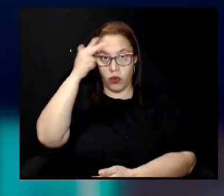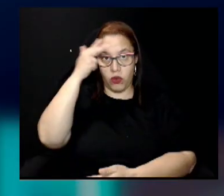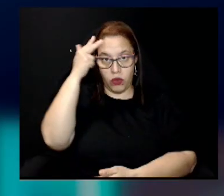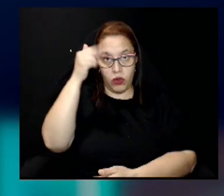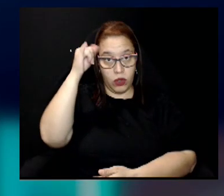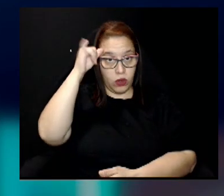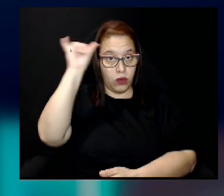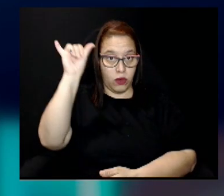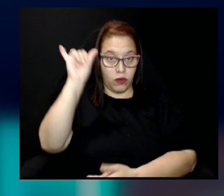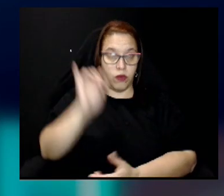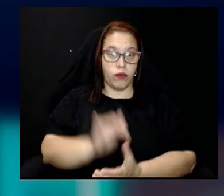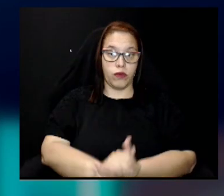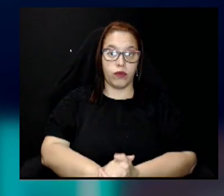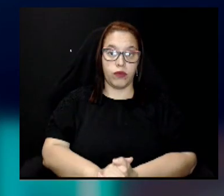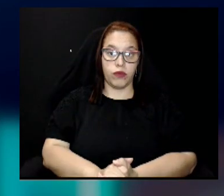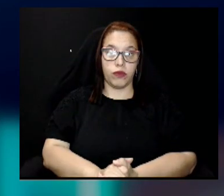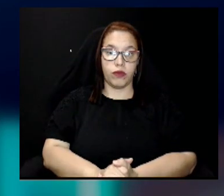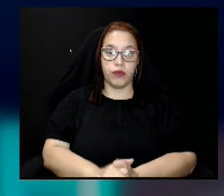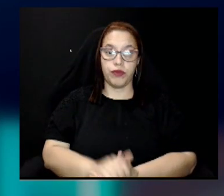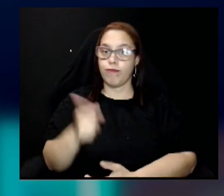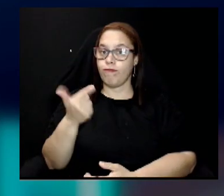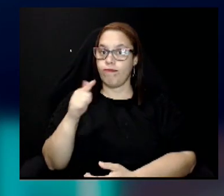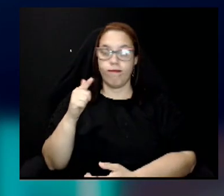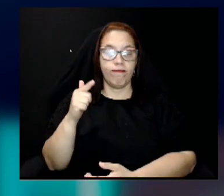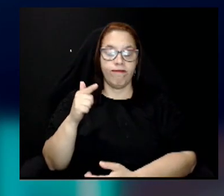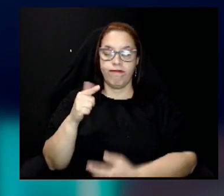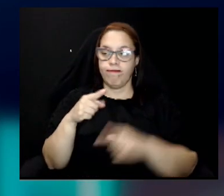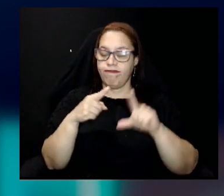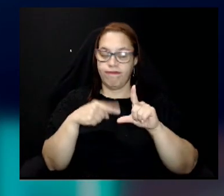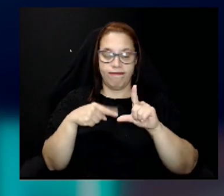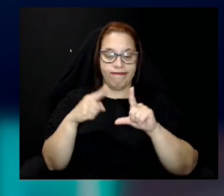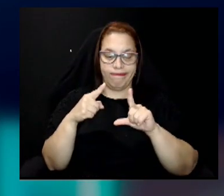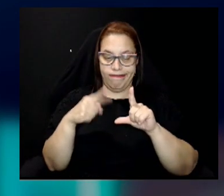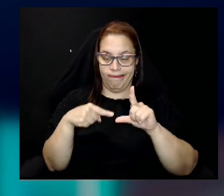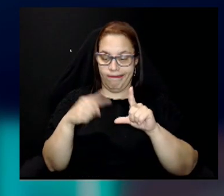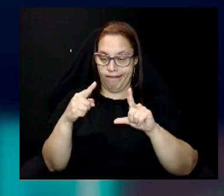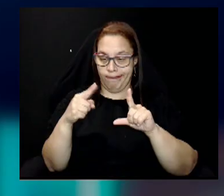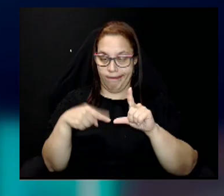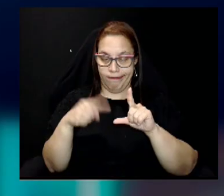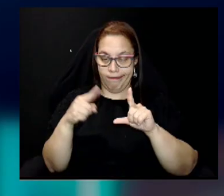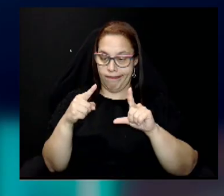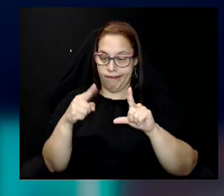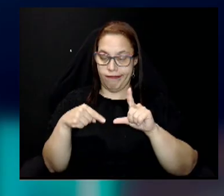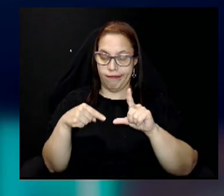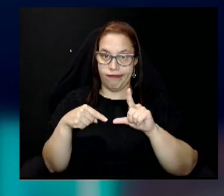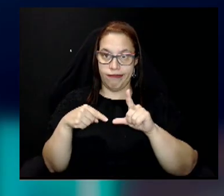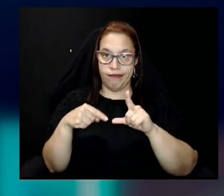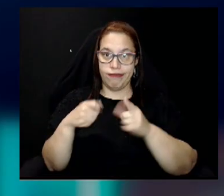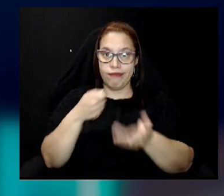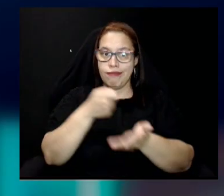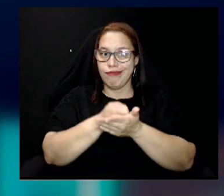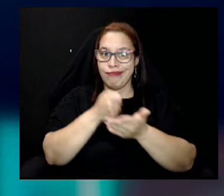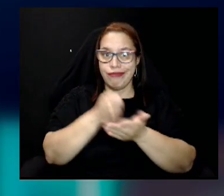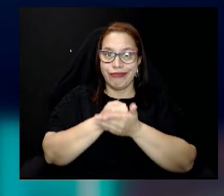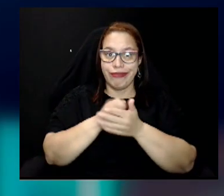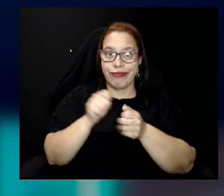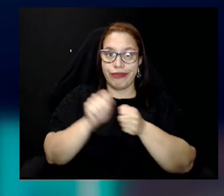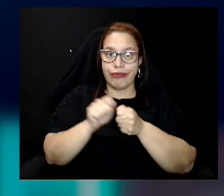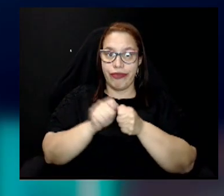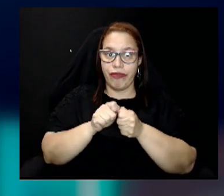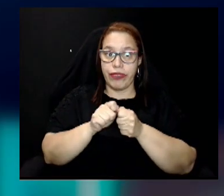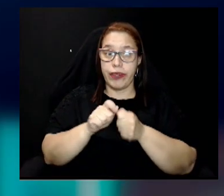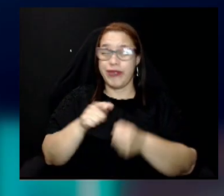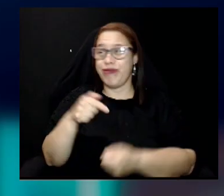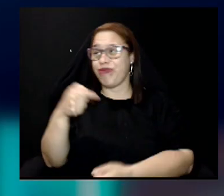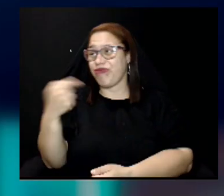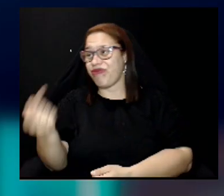A gente não tem nenhum dado que temos certeza de que não fazer tal coisa evite o